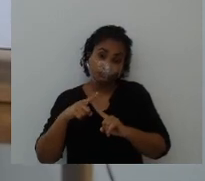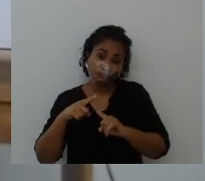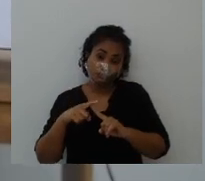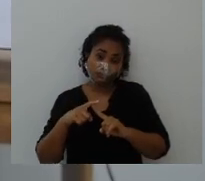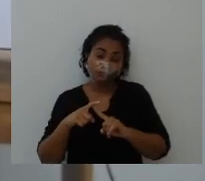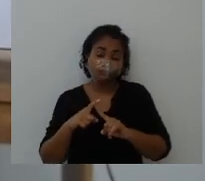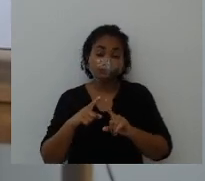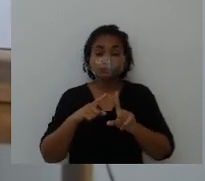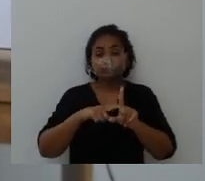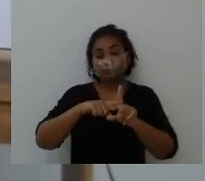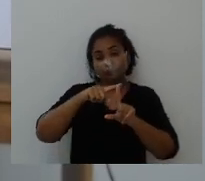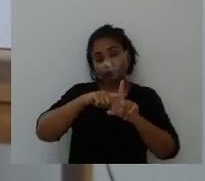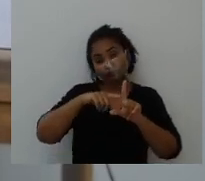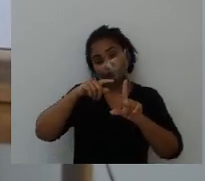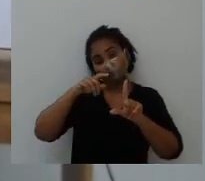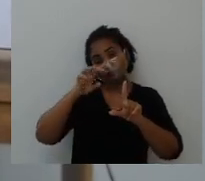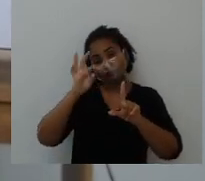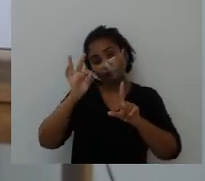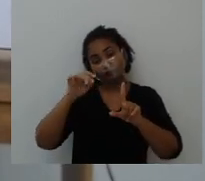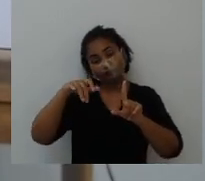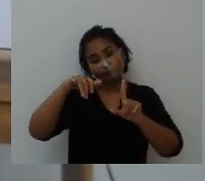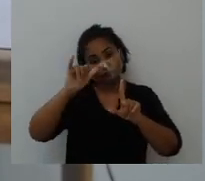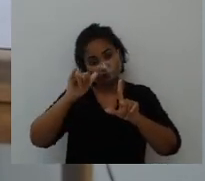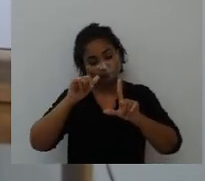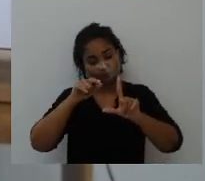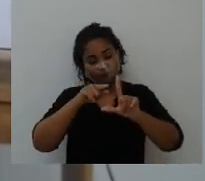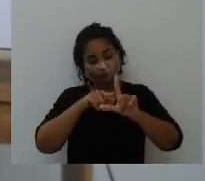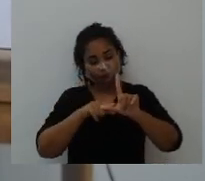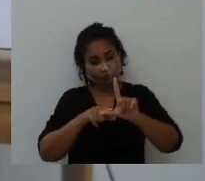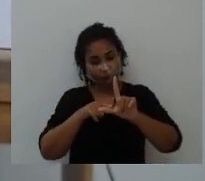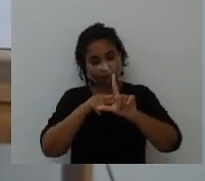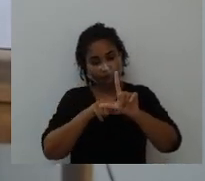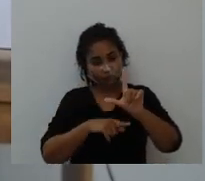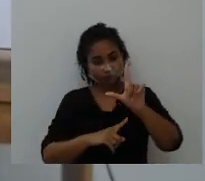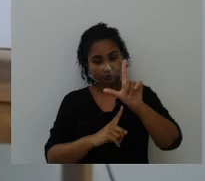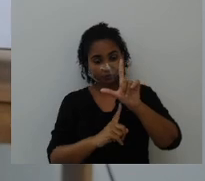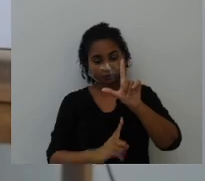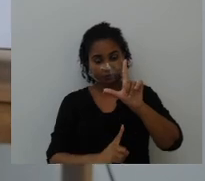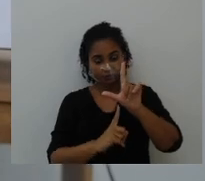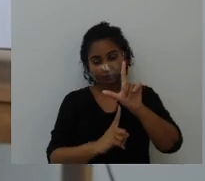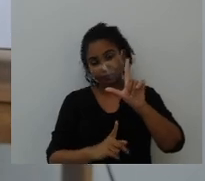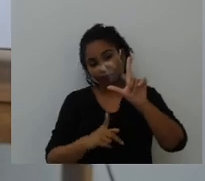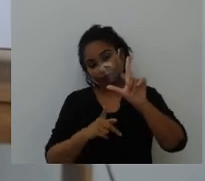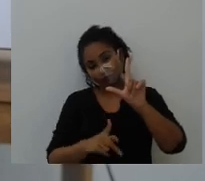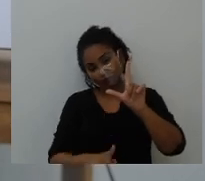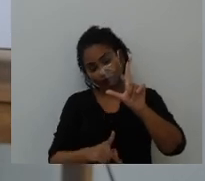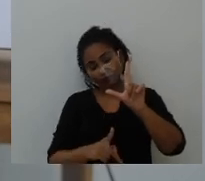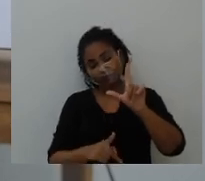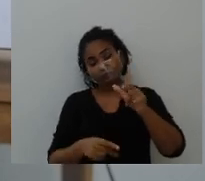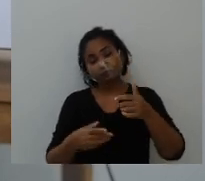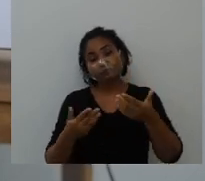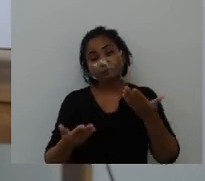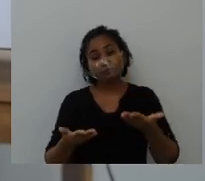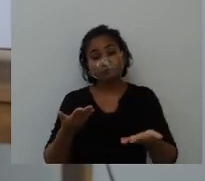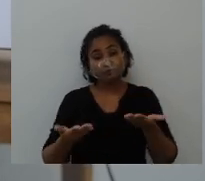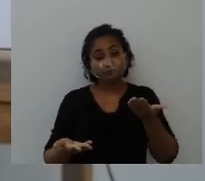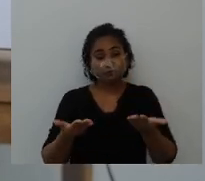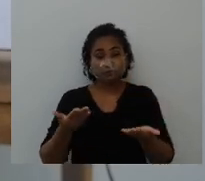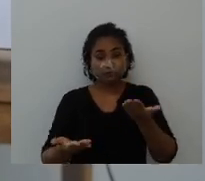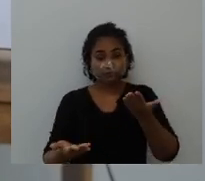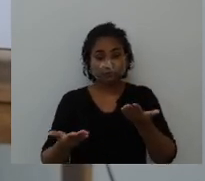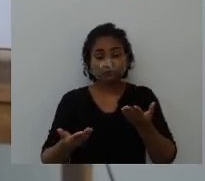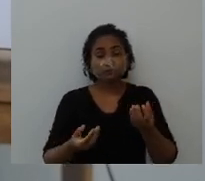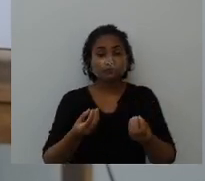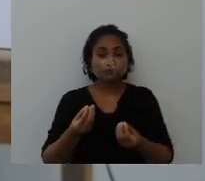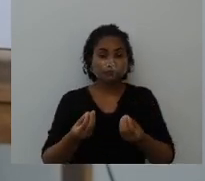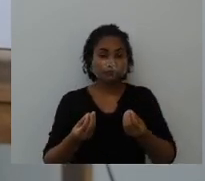o TY, e quem está contrário a ele é o peso. Então, o que é que a gente vai fazer? Vamos igualar o valor do TY